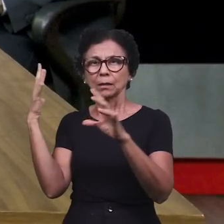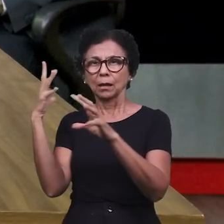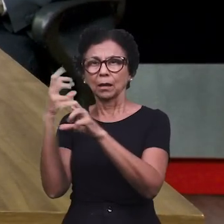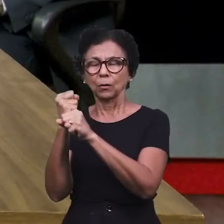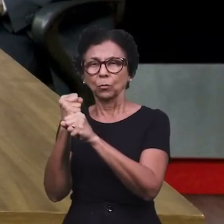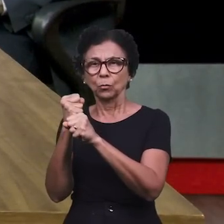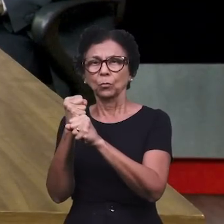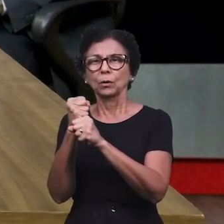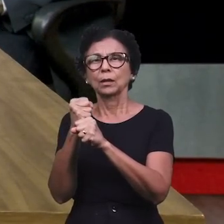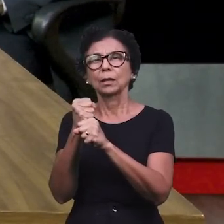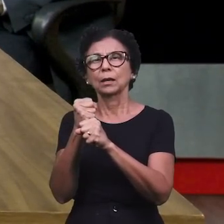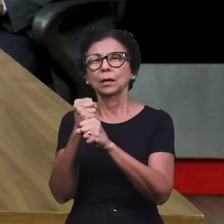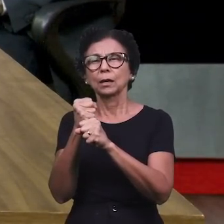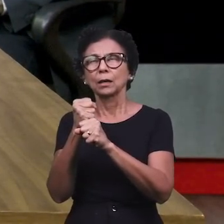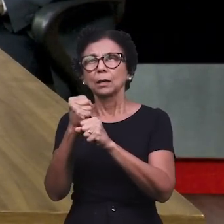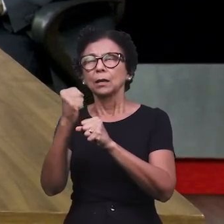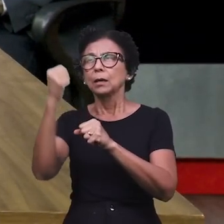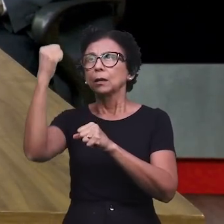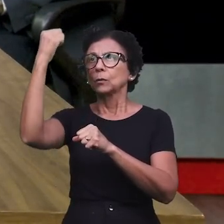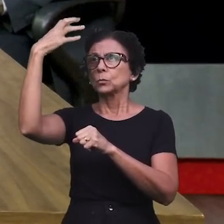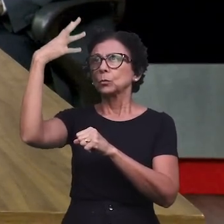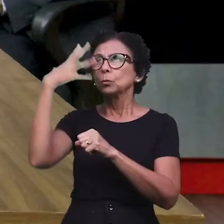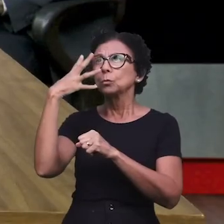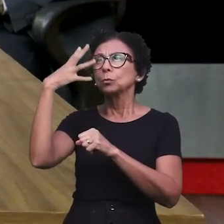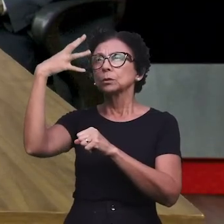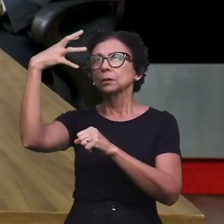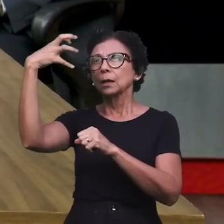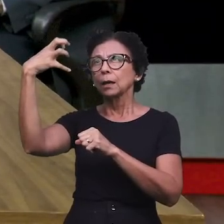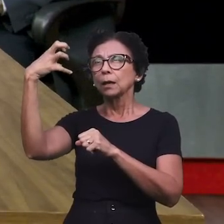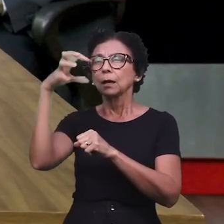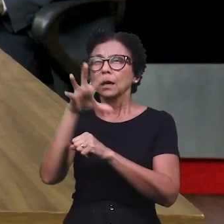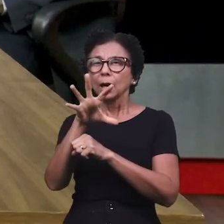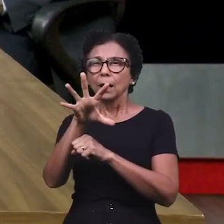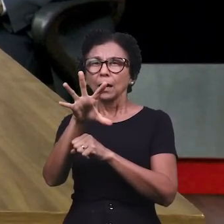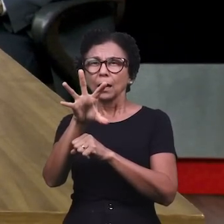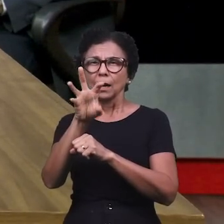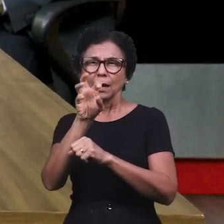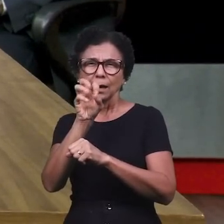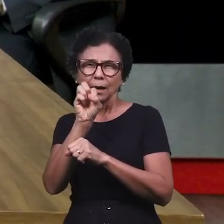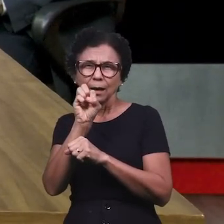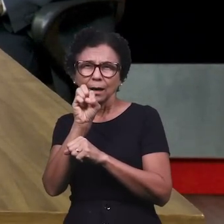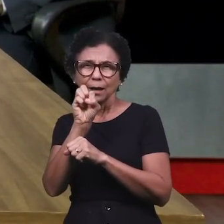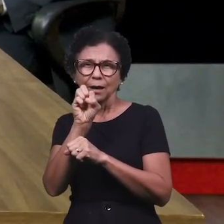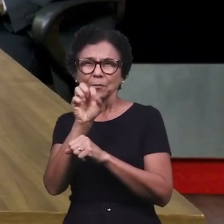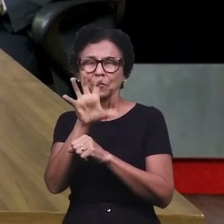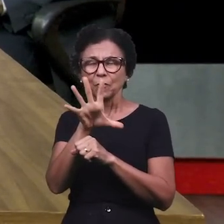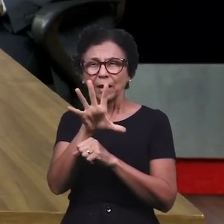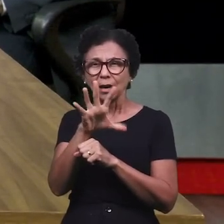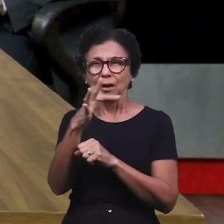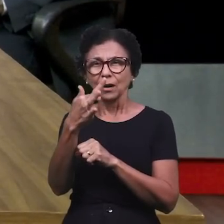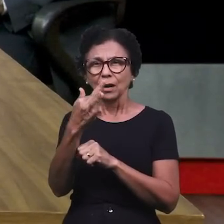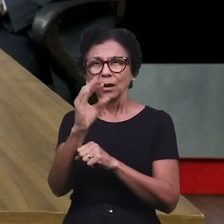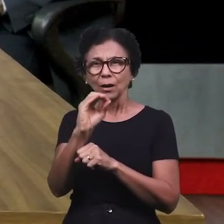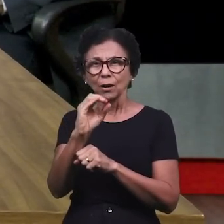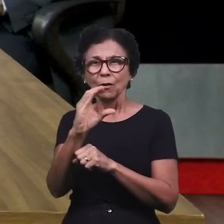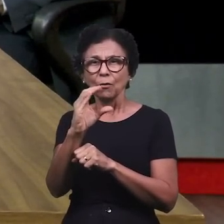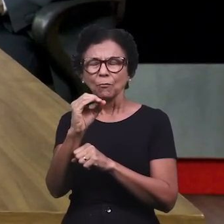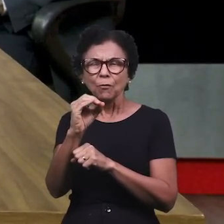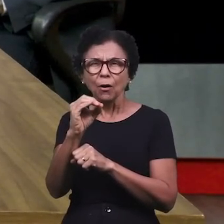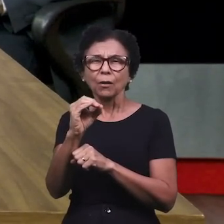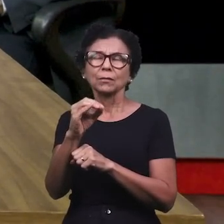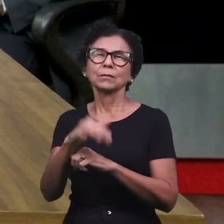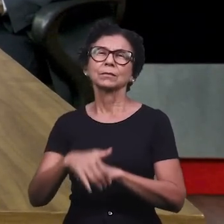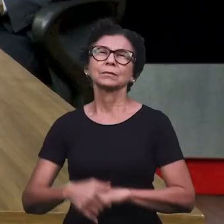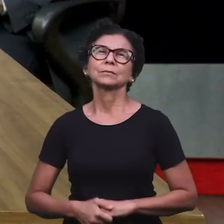a iluminação, abre e fecha para que a iluminação seja ideal, calcula foco, abre e fecha para ajustar o foco.